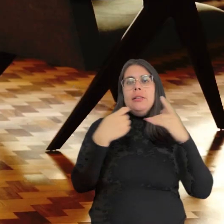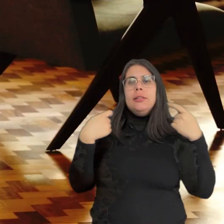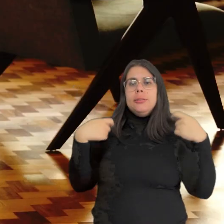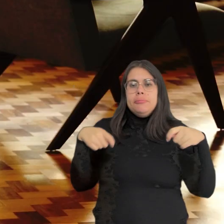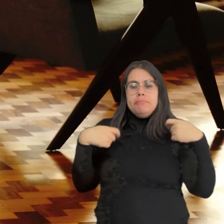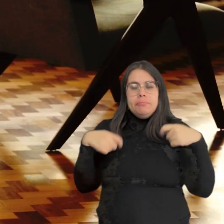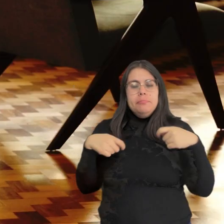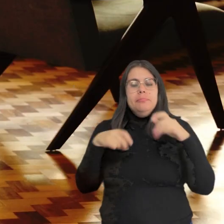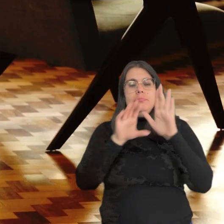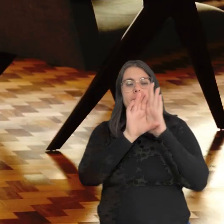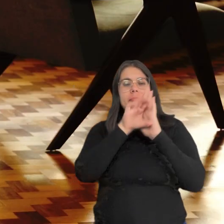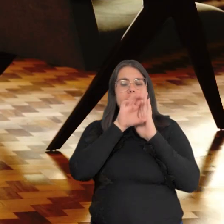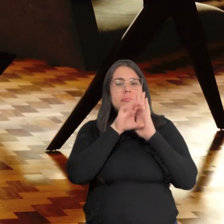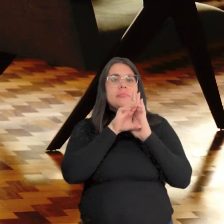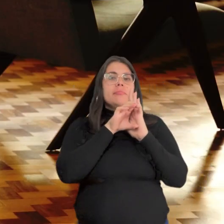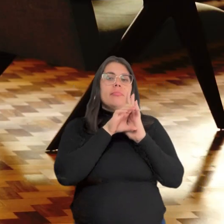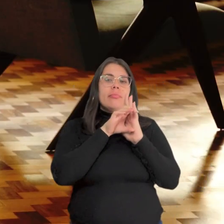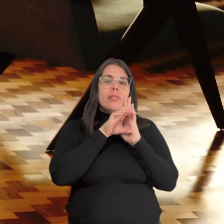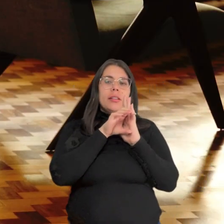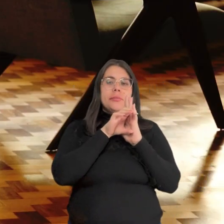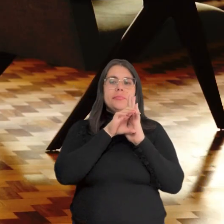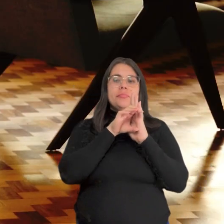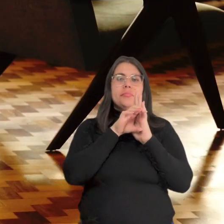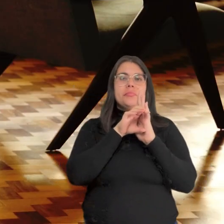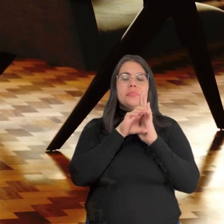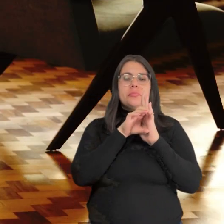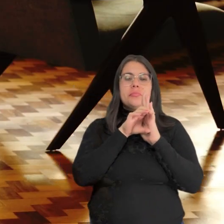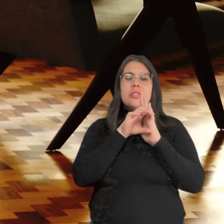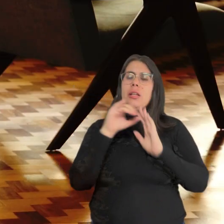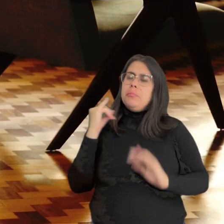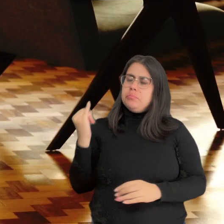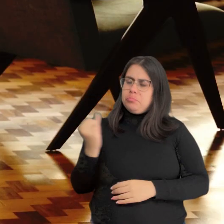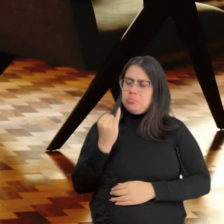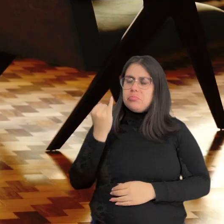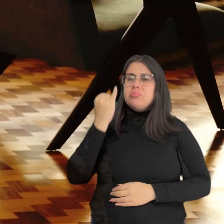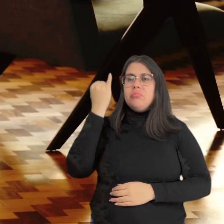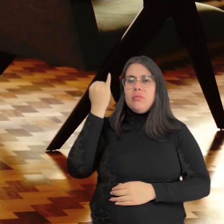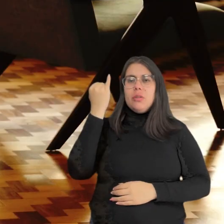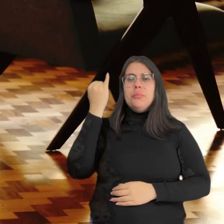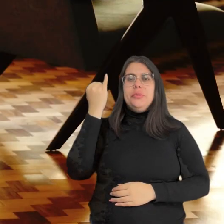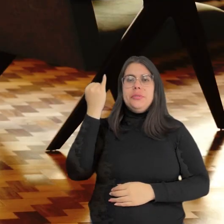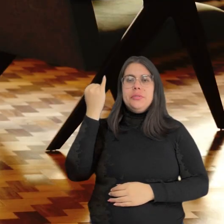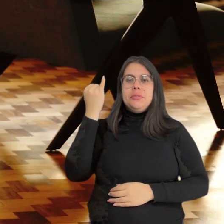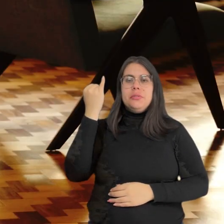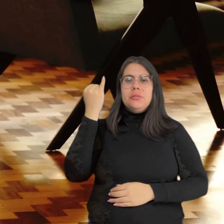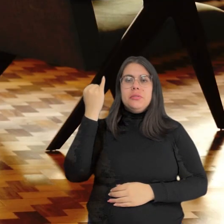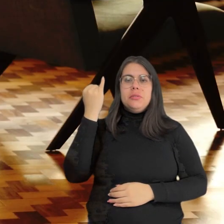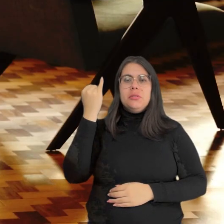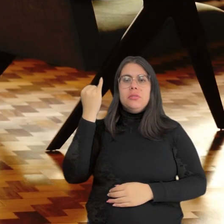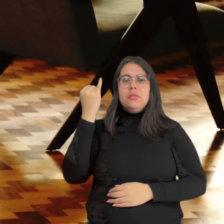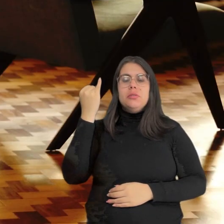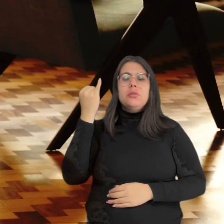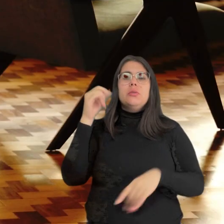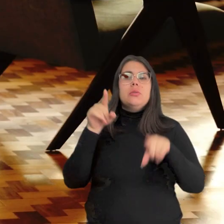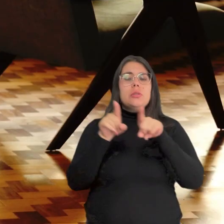reversibilidade, que é importante no restauro, assim como também